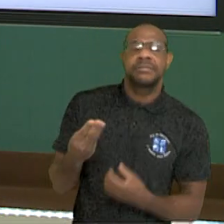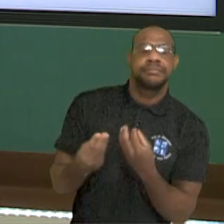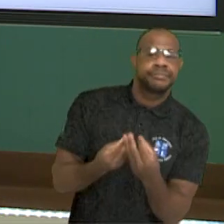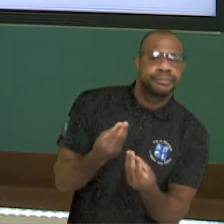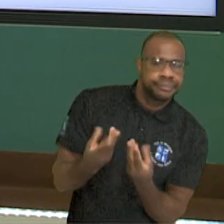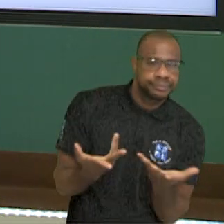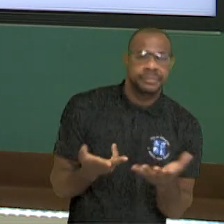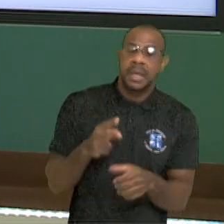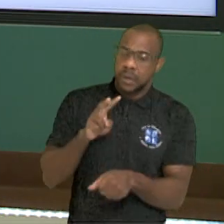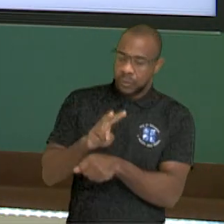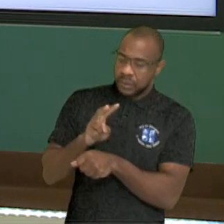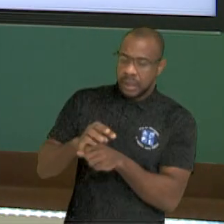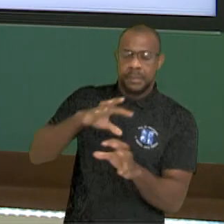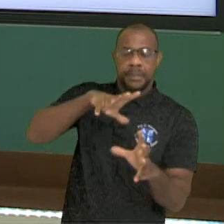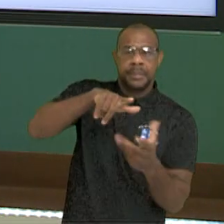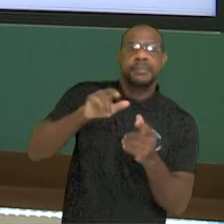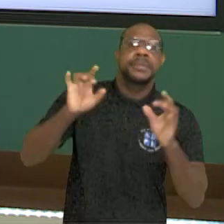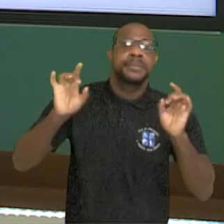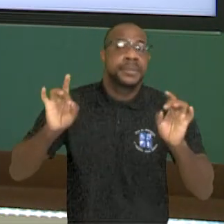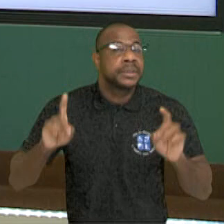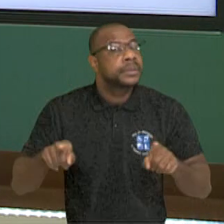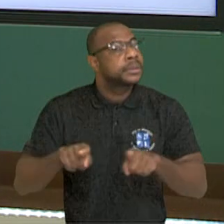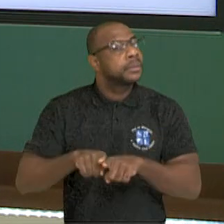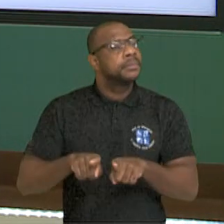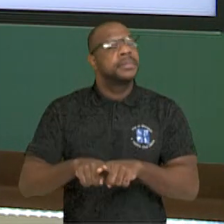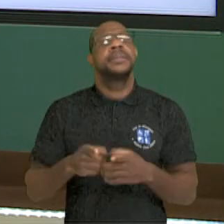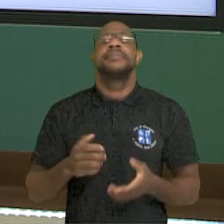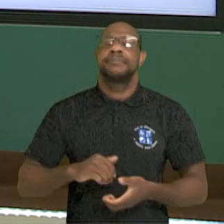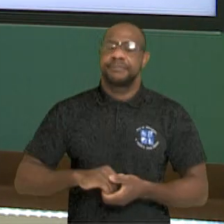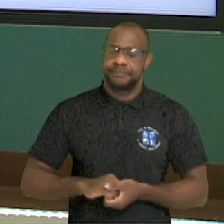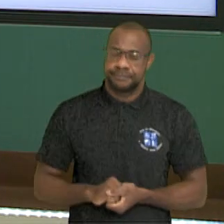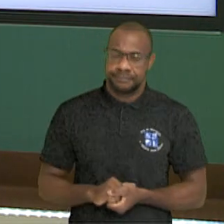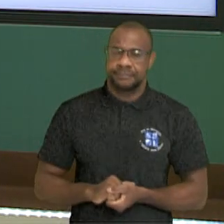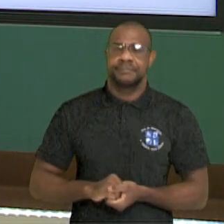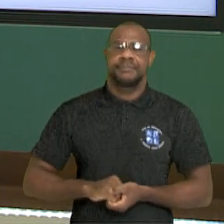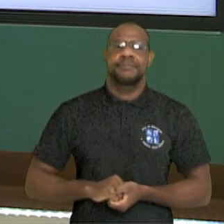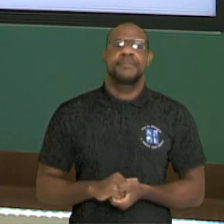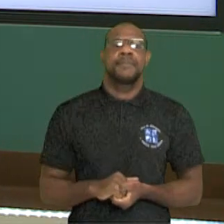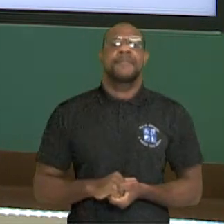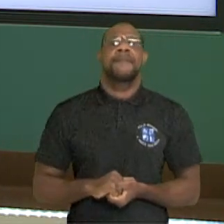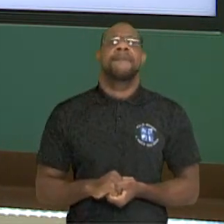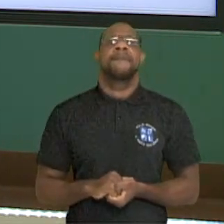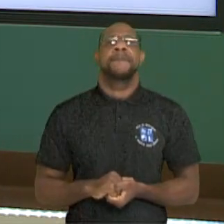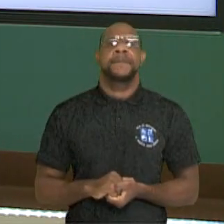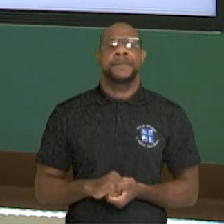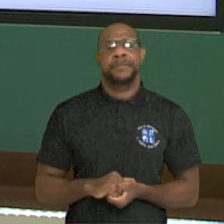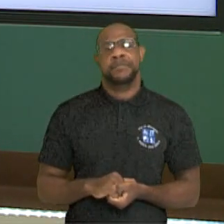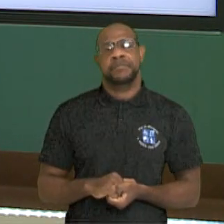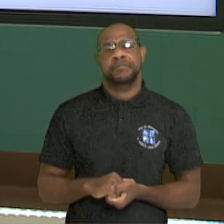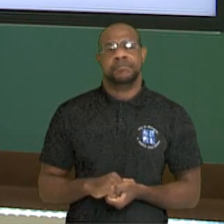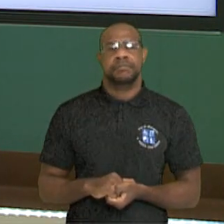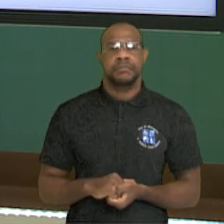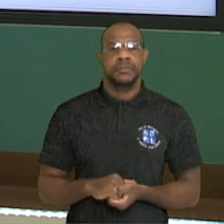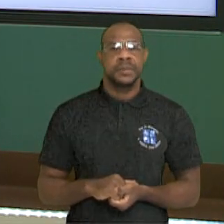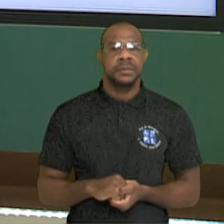tenha ali um cuidado especial e a vida aconteça de fato, certo? Muito